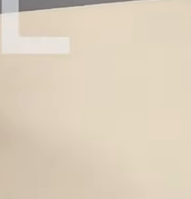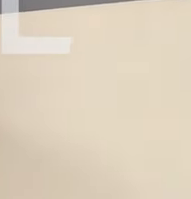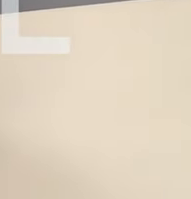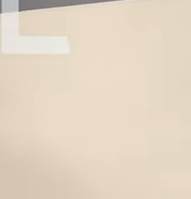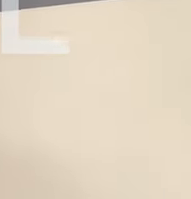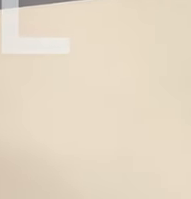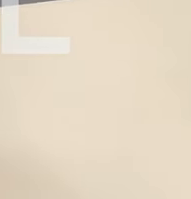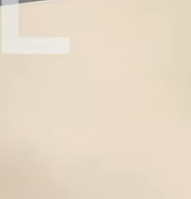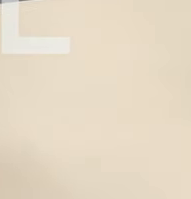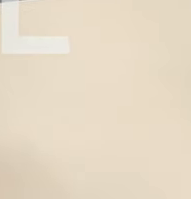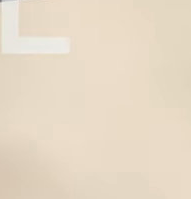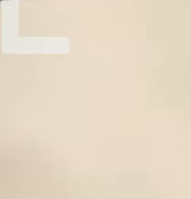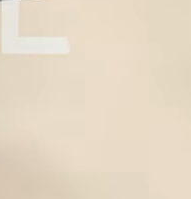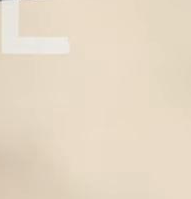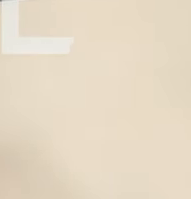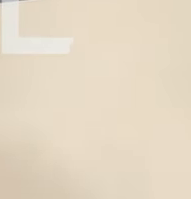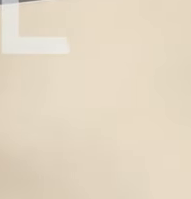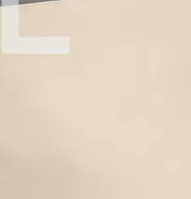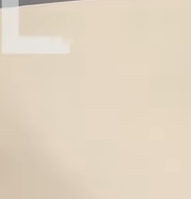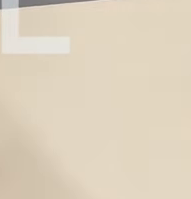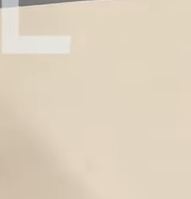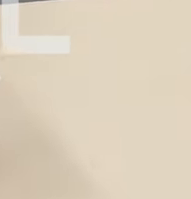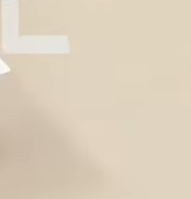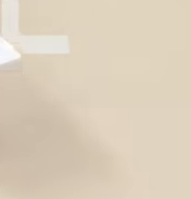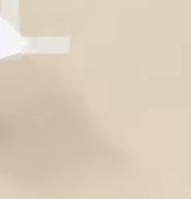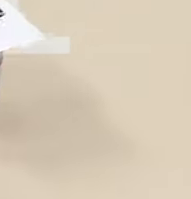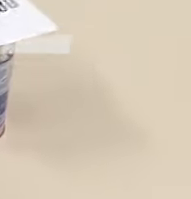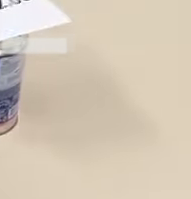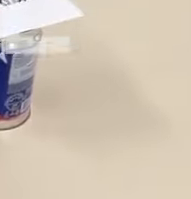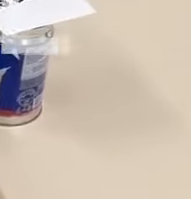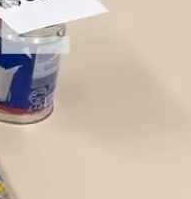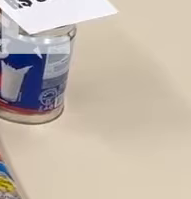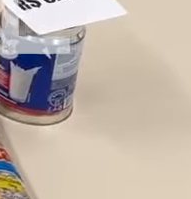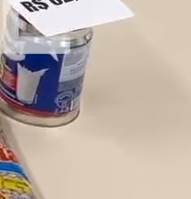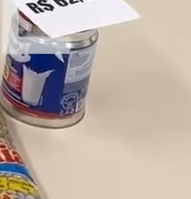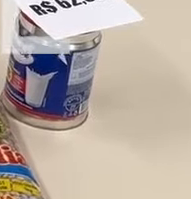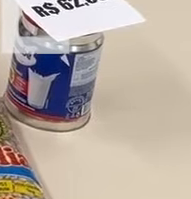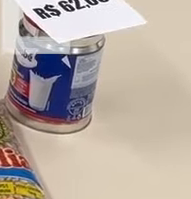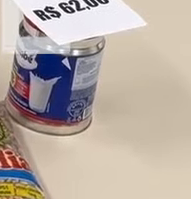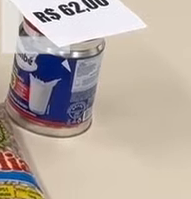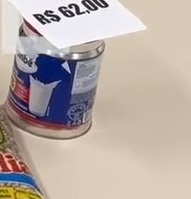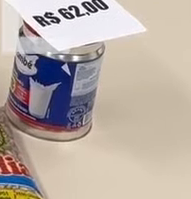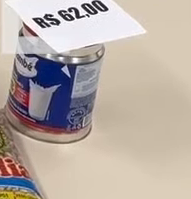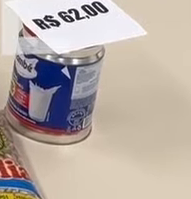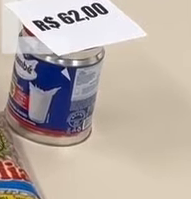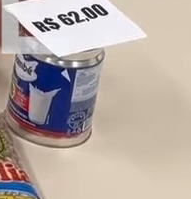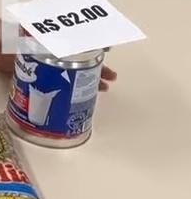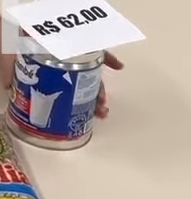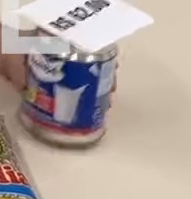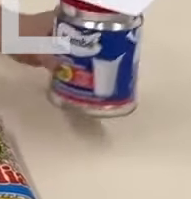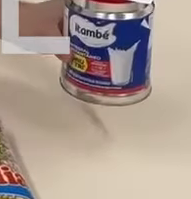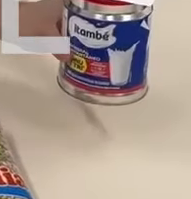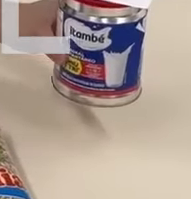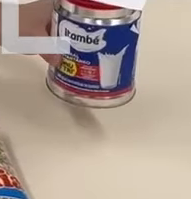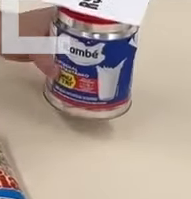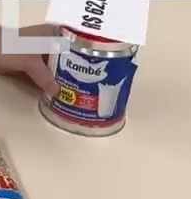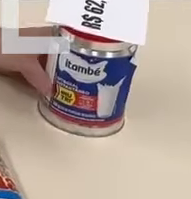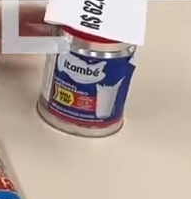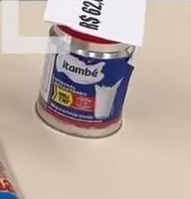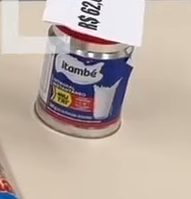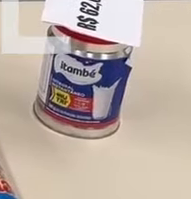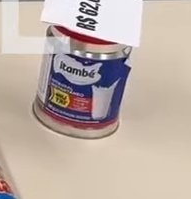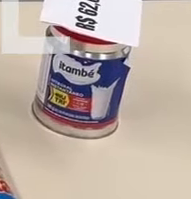aqui R 62 só que não é humidade não vou mostrar para vocês aqui ó leite em pó sabe quanto que foi uma lata de R 400 G tá aqui